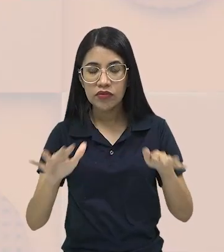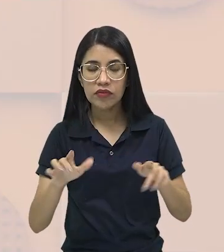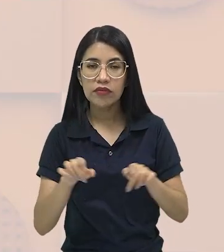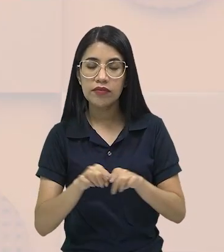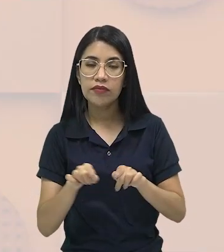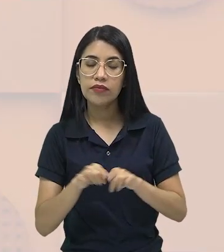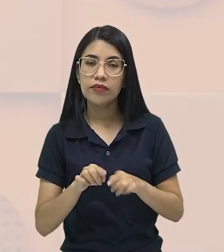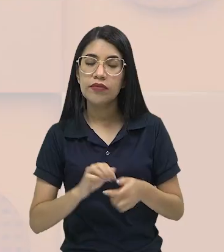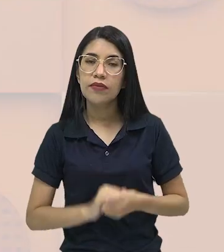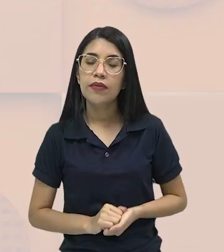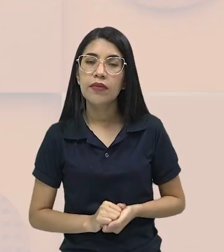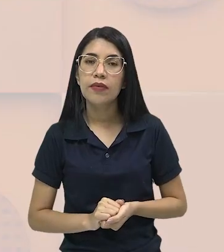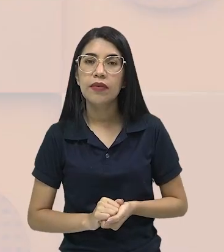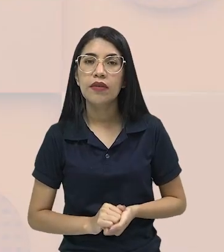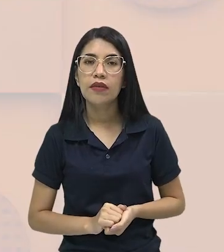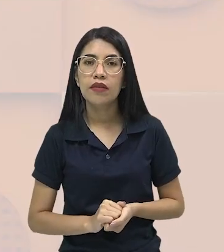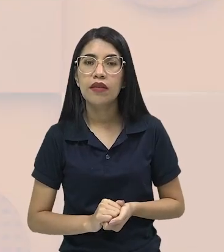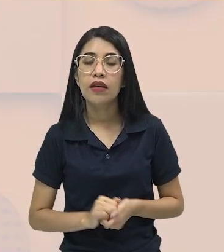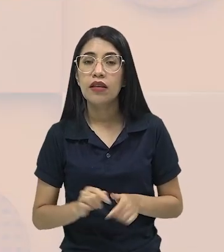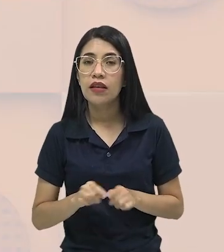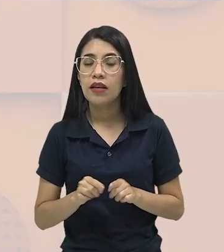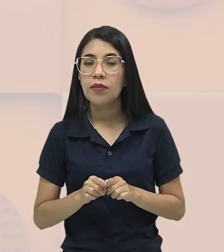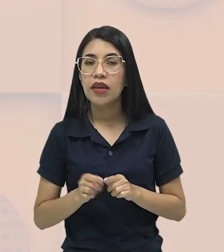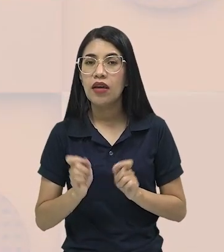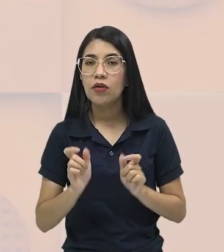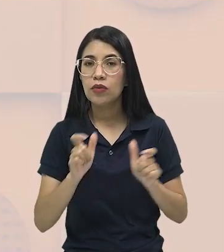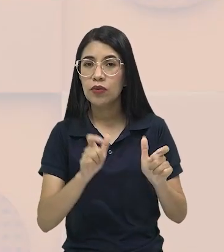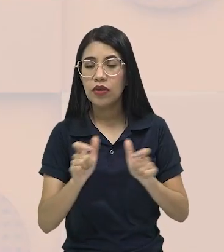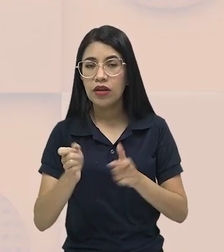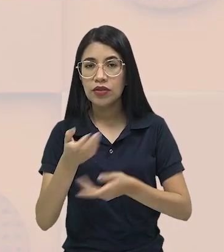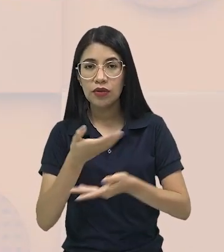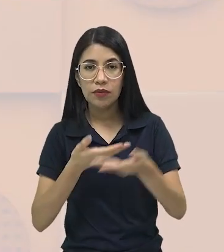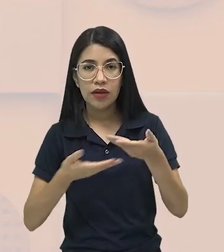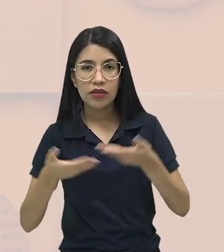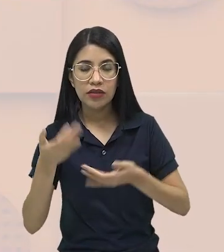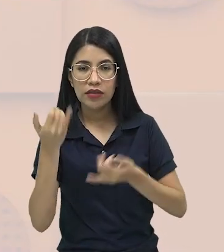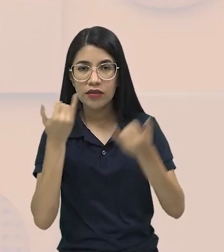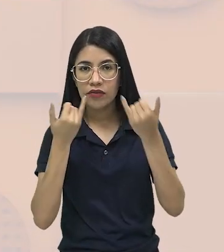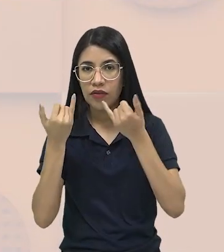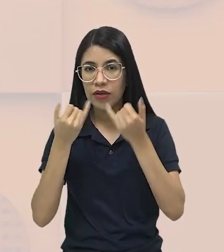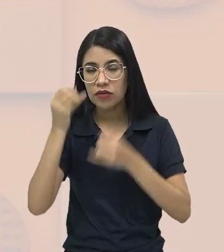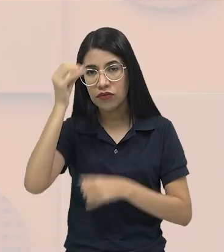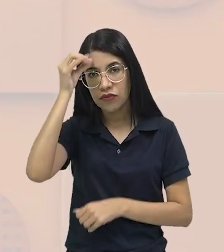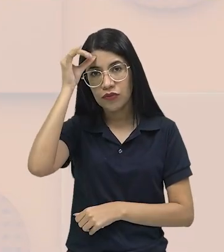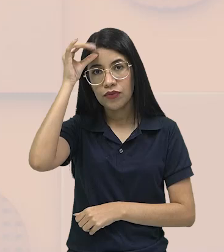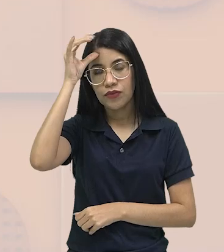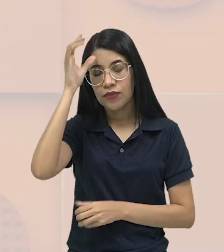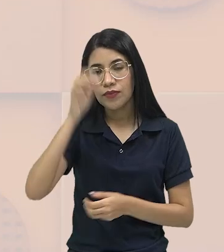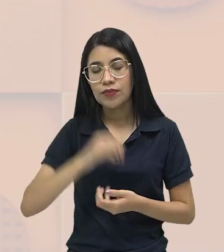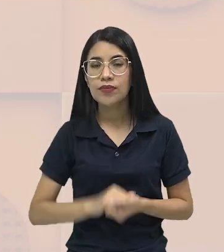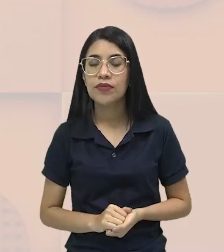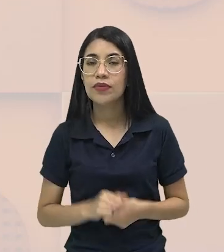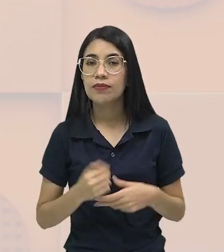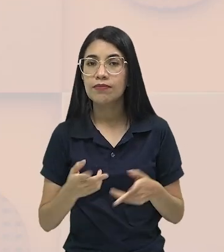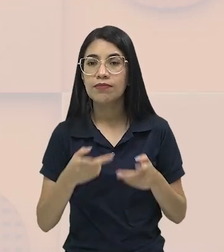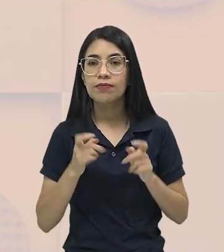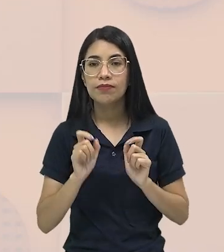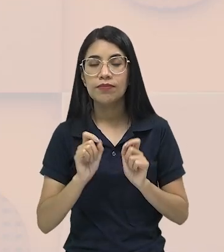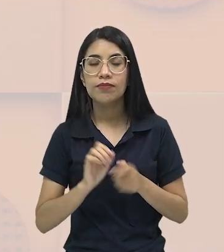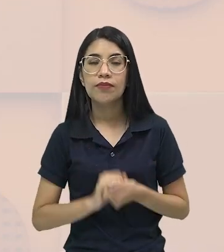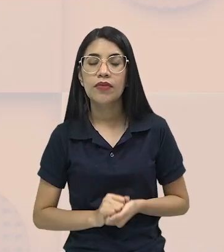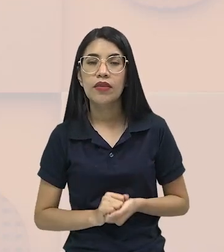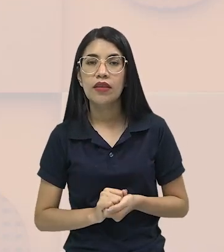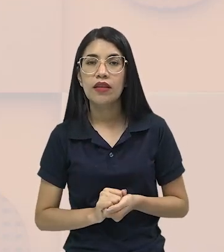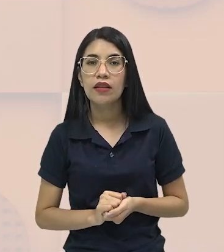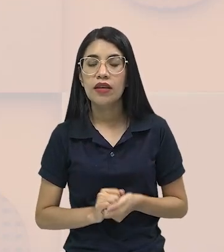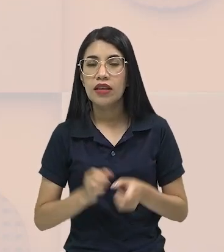ideias, né, é um espaço ali de compartilhamento, né, de informações. Então percebam que quando a gente fala